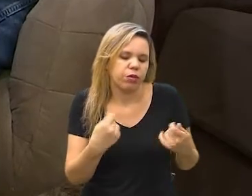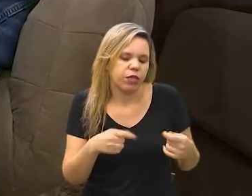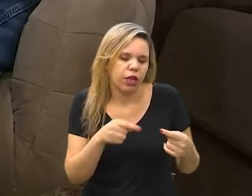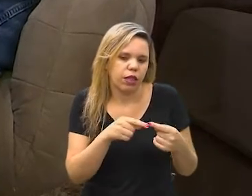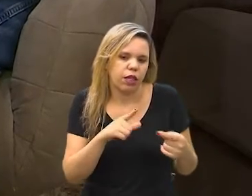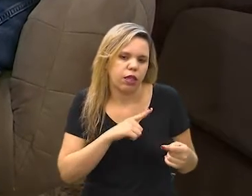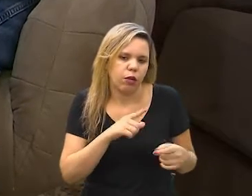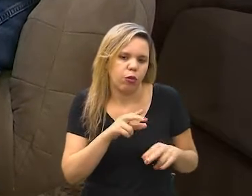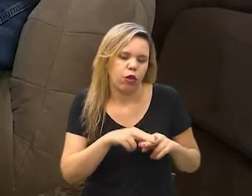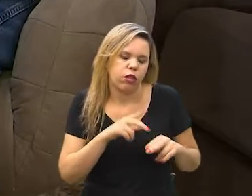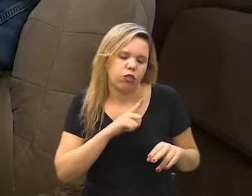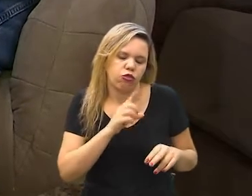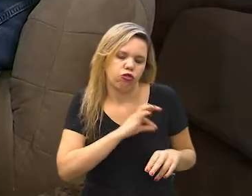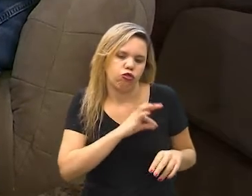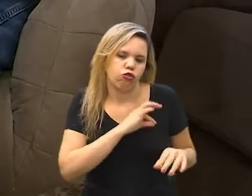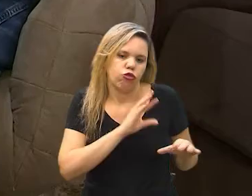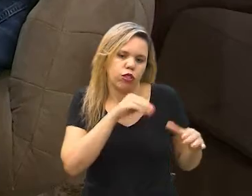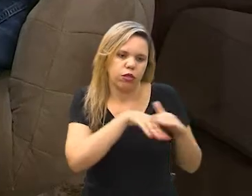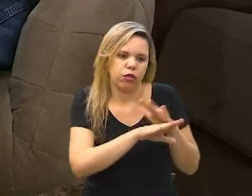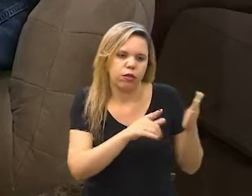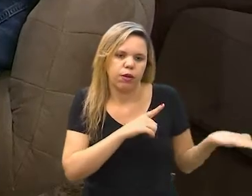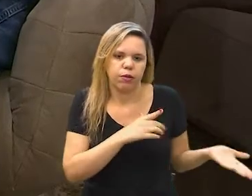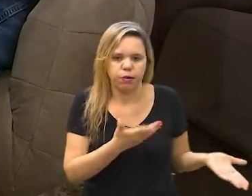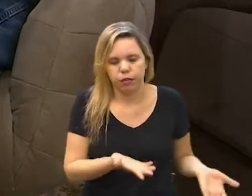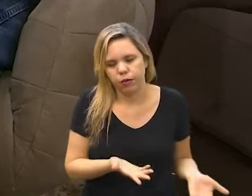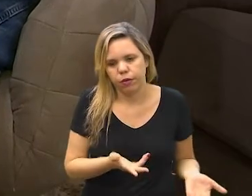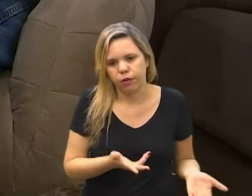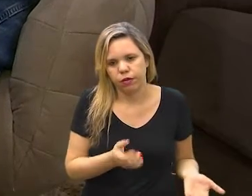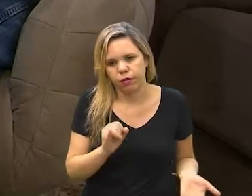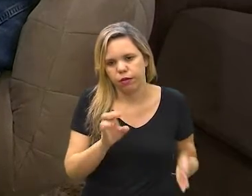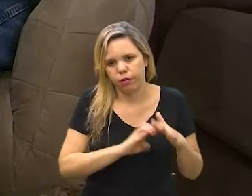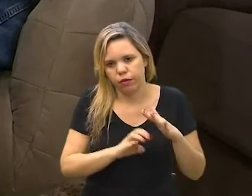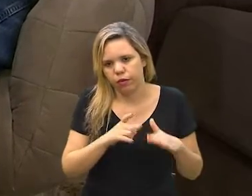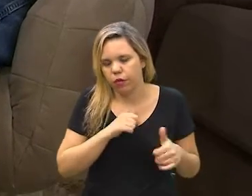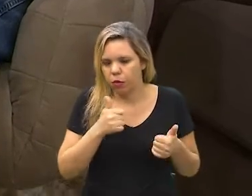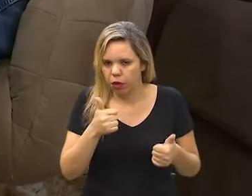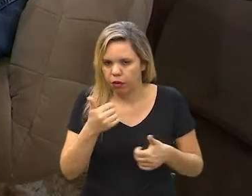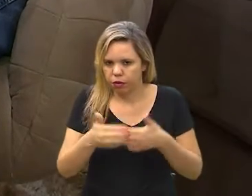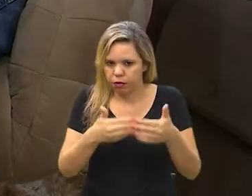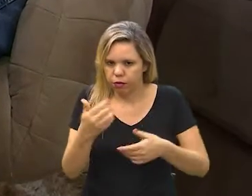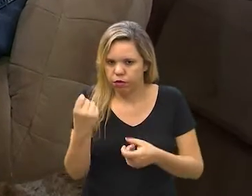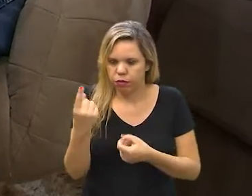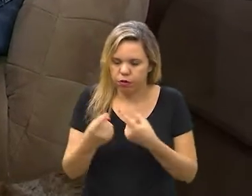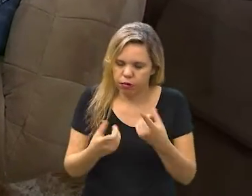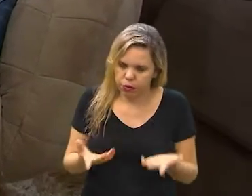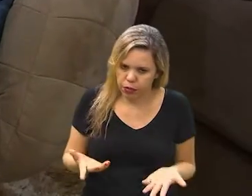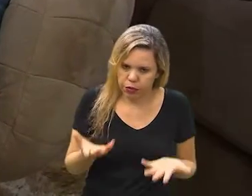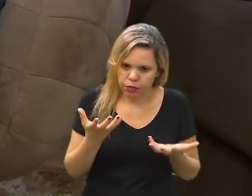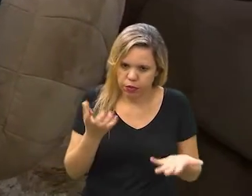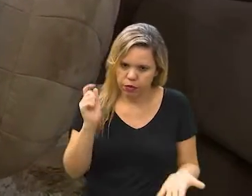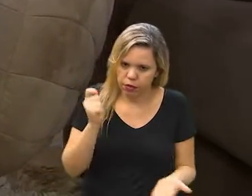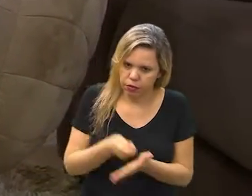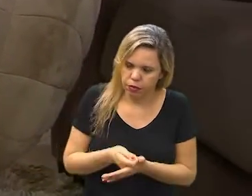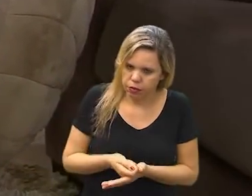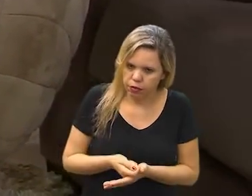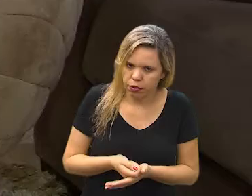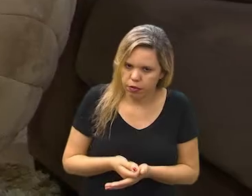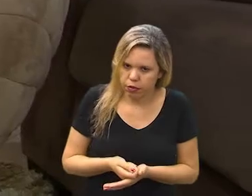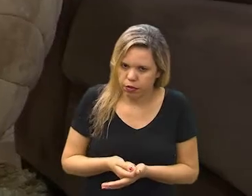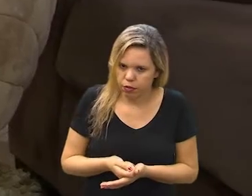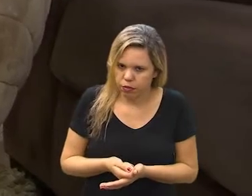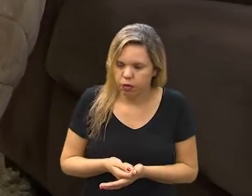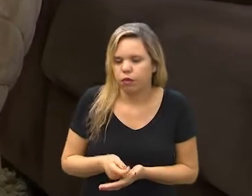em função das receitas que ele tem. E aí, se a empresa estiver indo muito bem e eventualmente quiser pagar